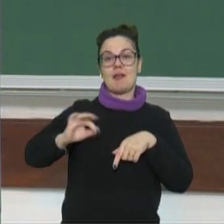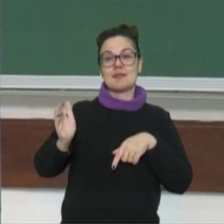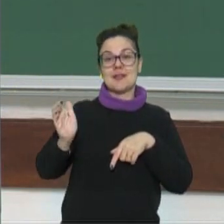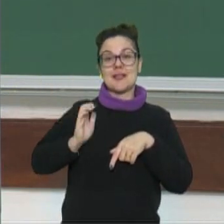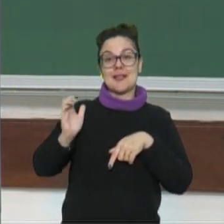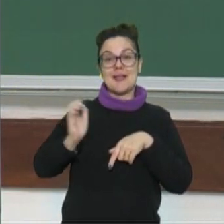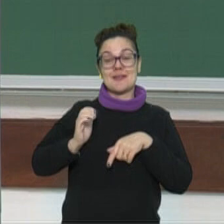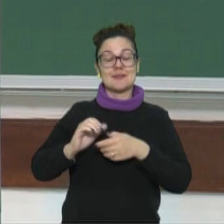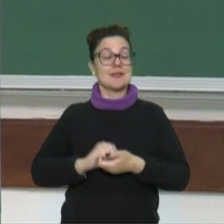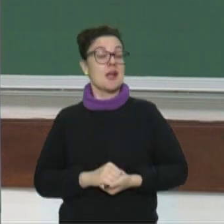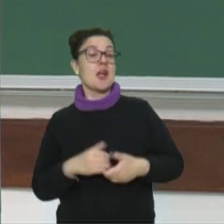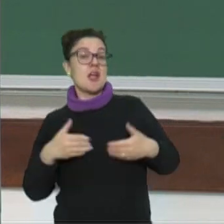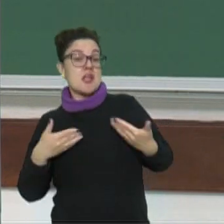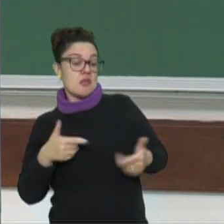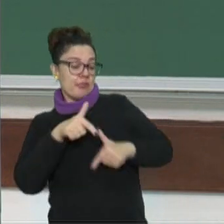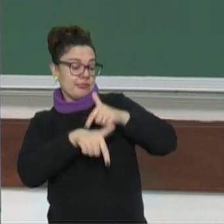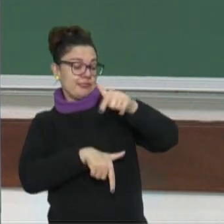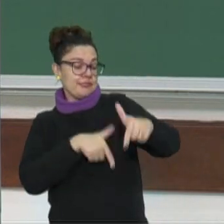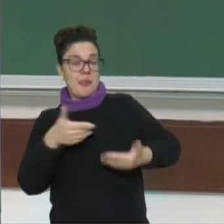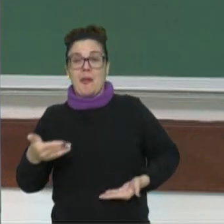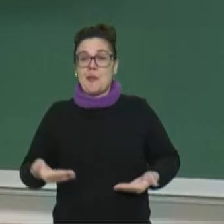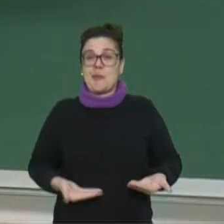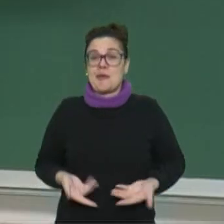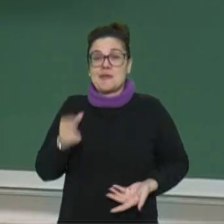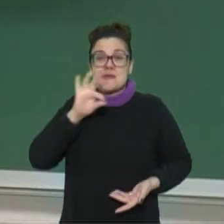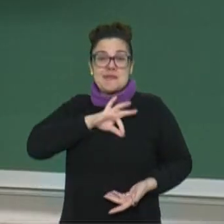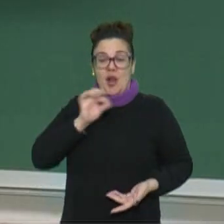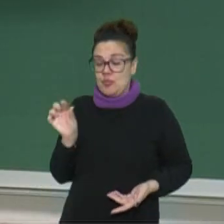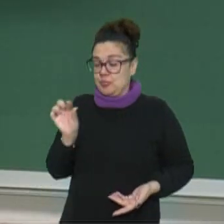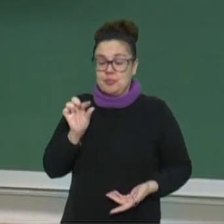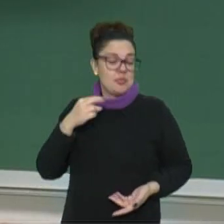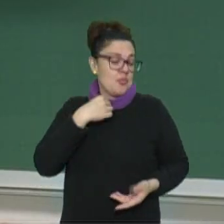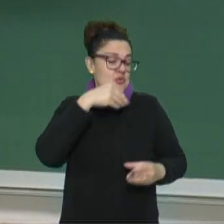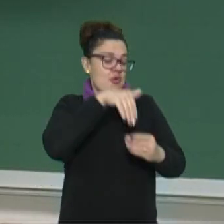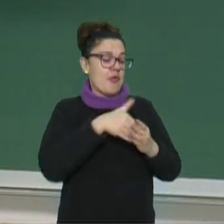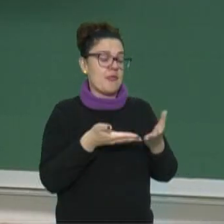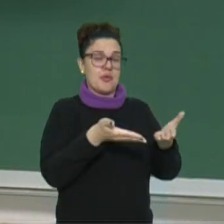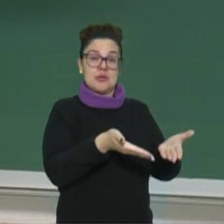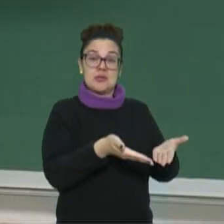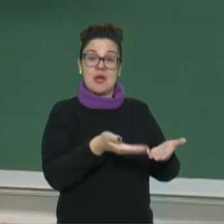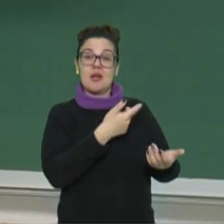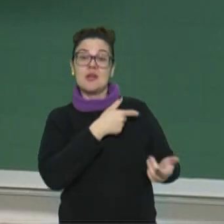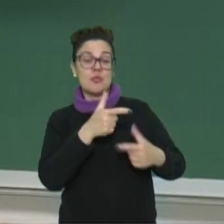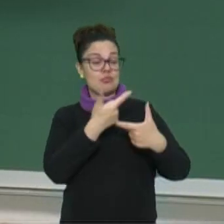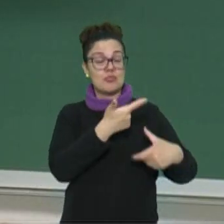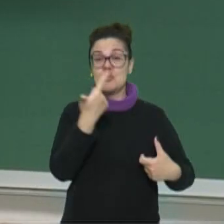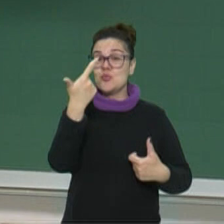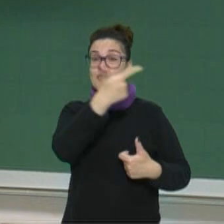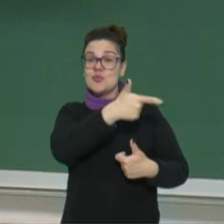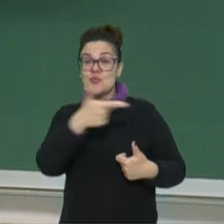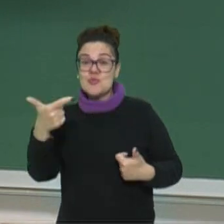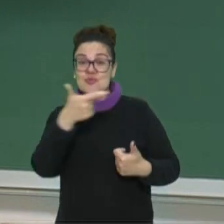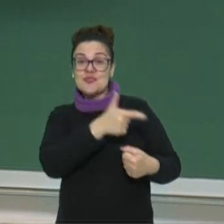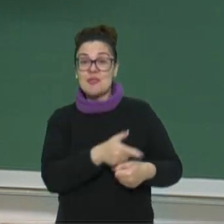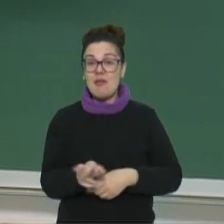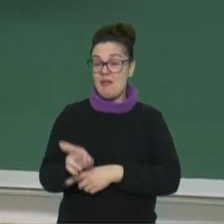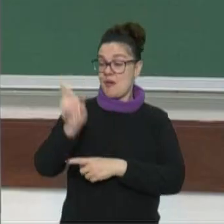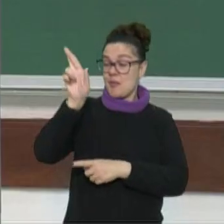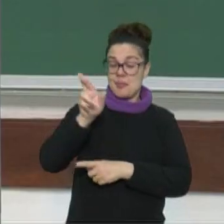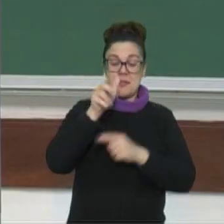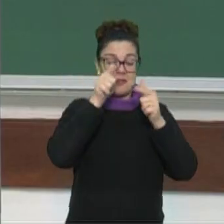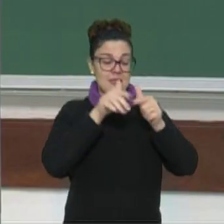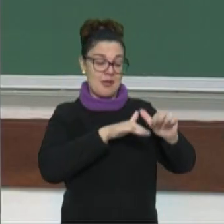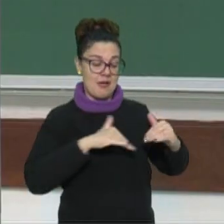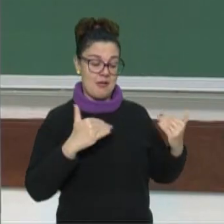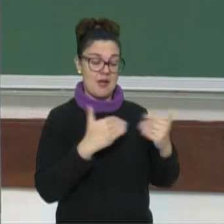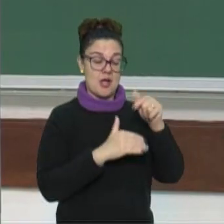riqueza. Certo? Como o trabalhador ganhava pouco, ele não podia votar no parlamento. Então ele não podia ter representantes que defendessem ele no parlamento.